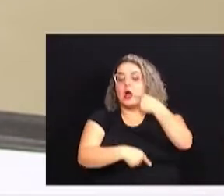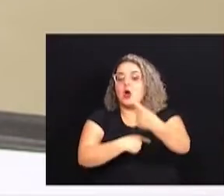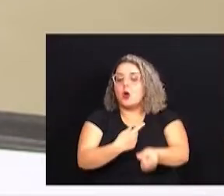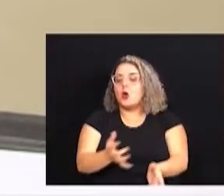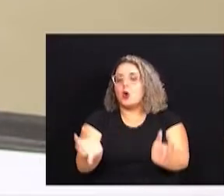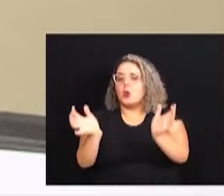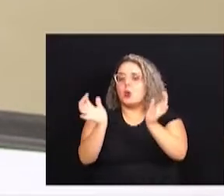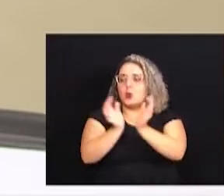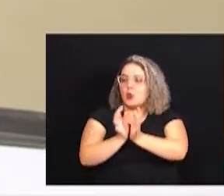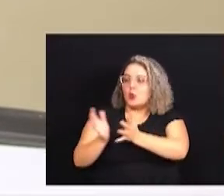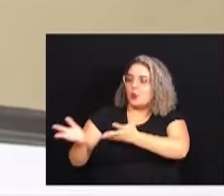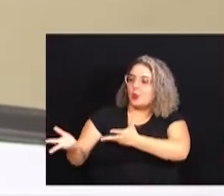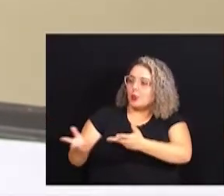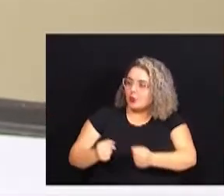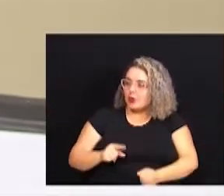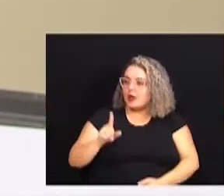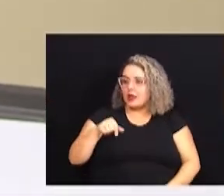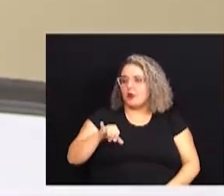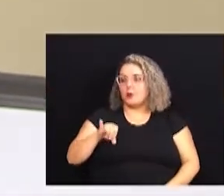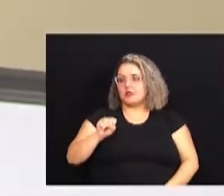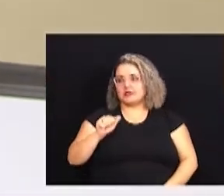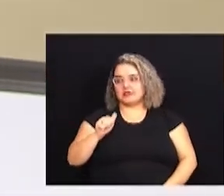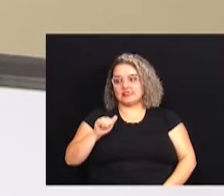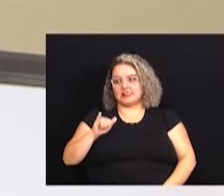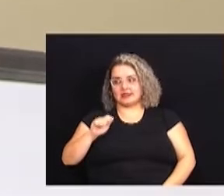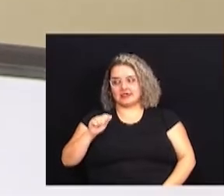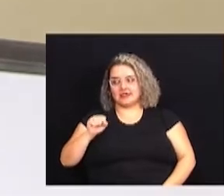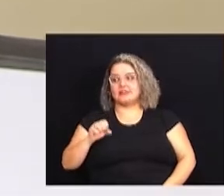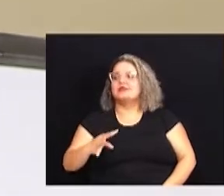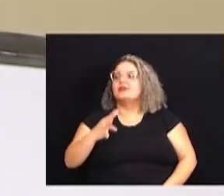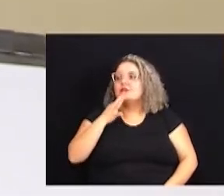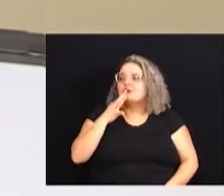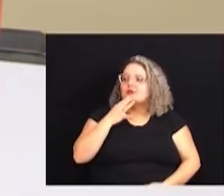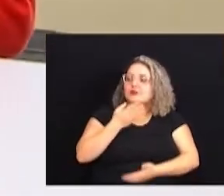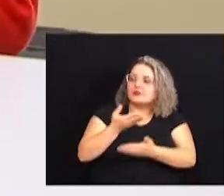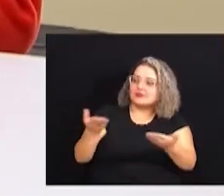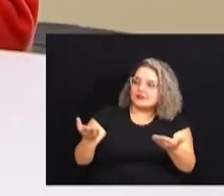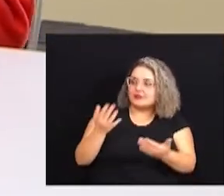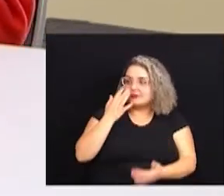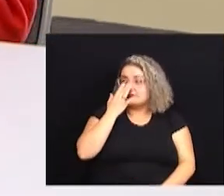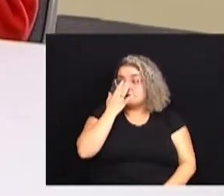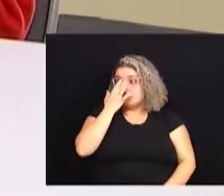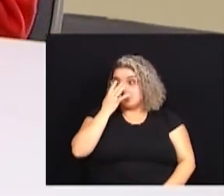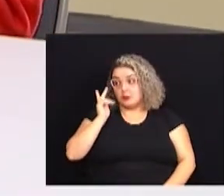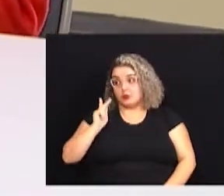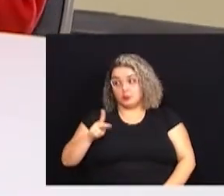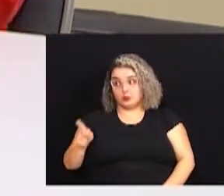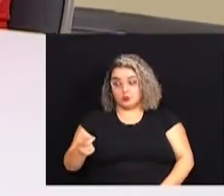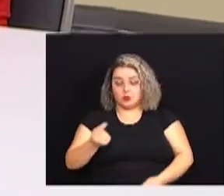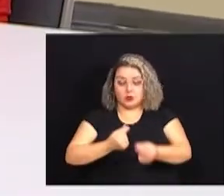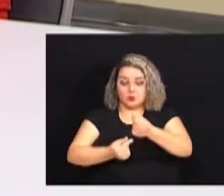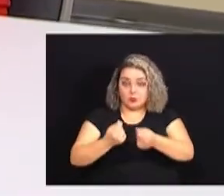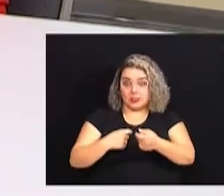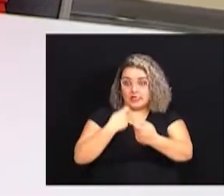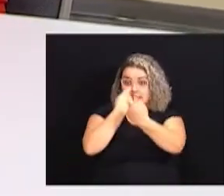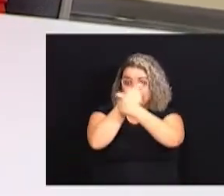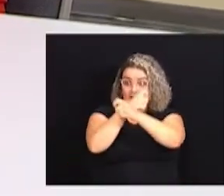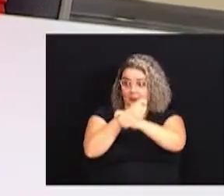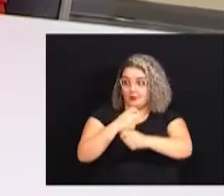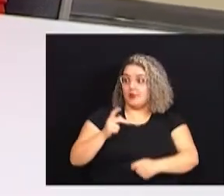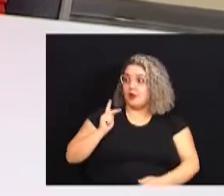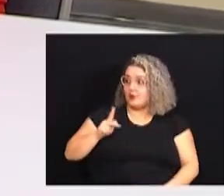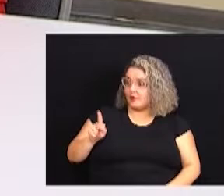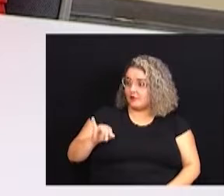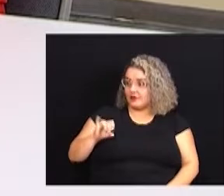O nosso convidado de hoje é o Isaías de Carvalho, já é conhecido de vocês aqui, professor de economia daqui da PUC.